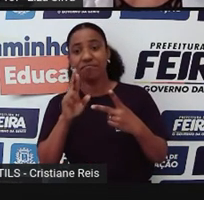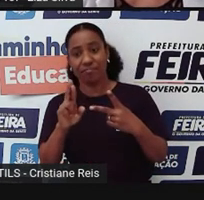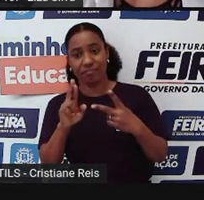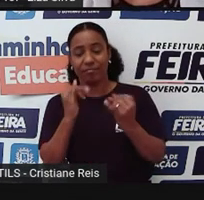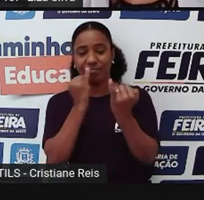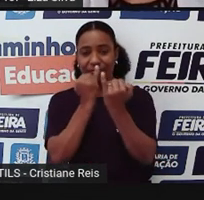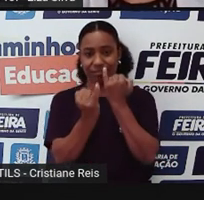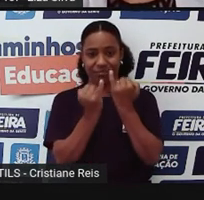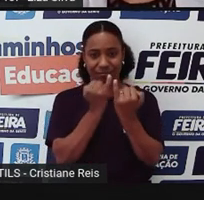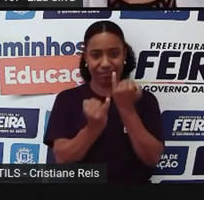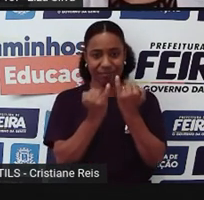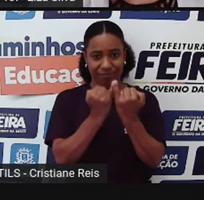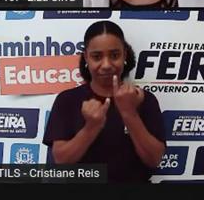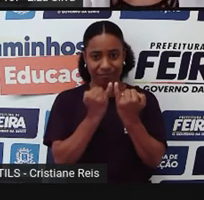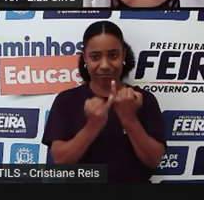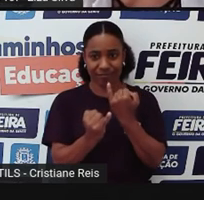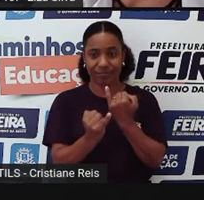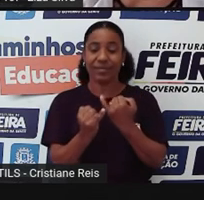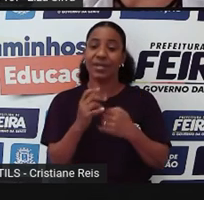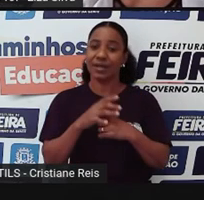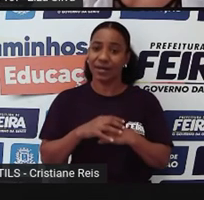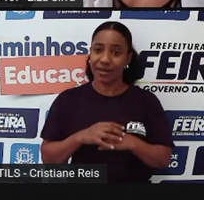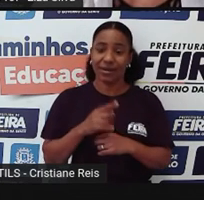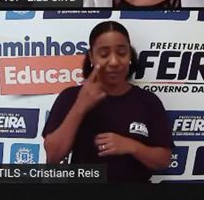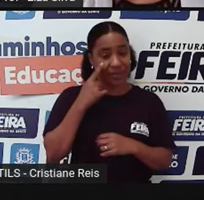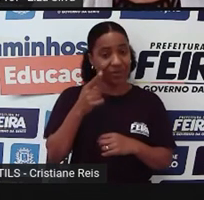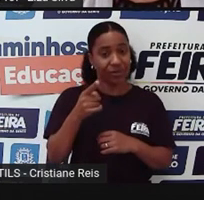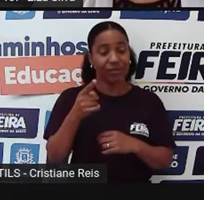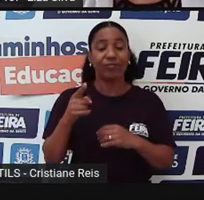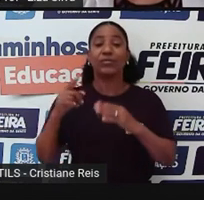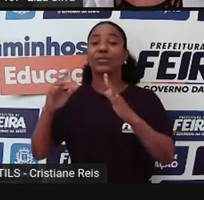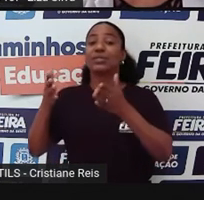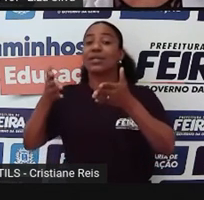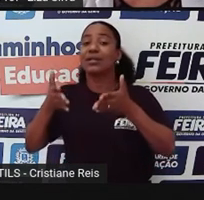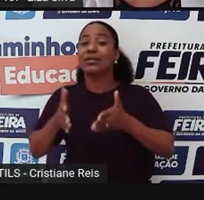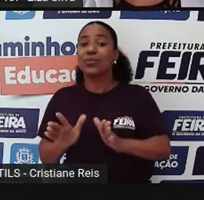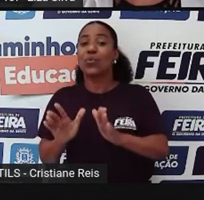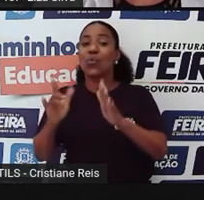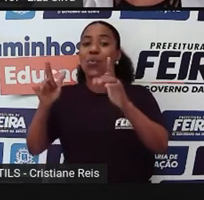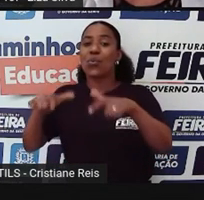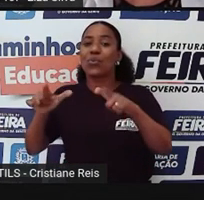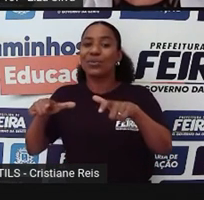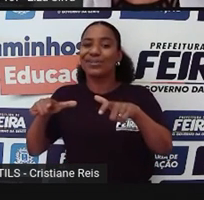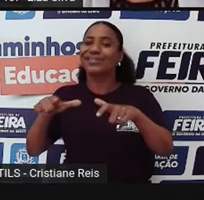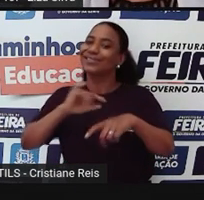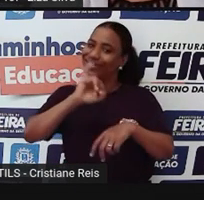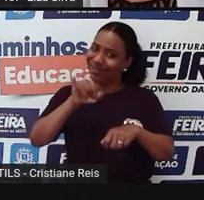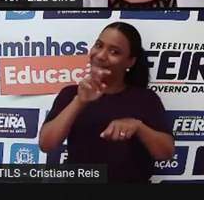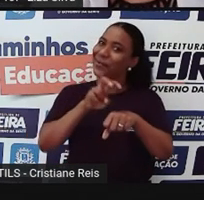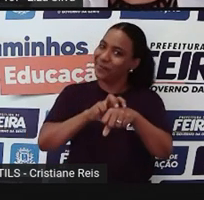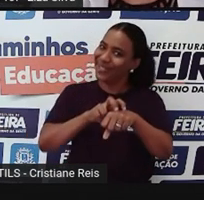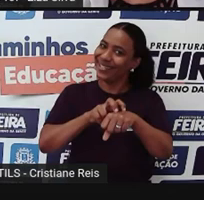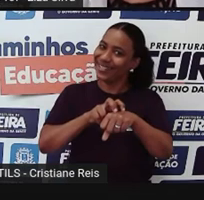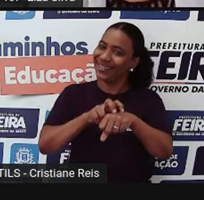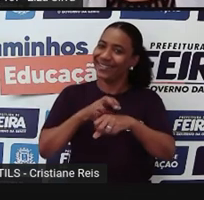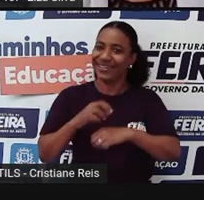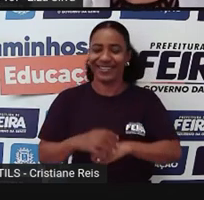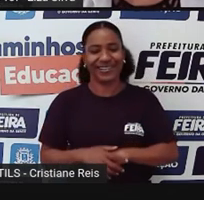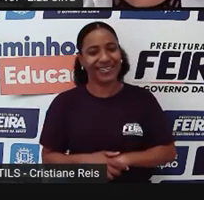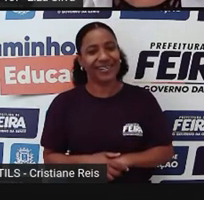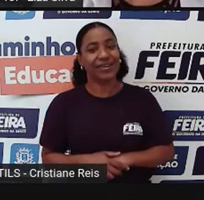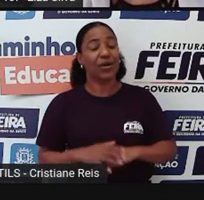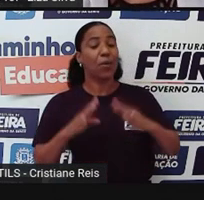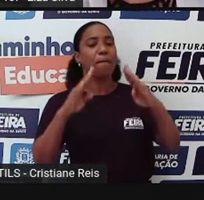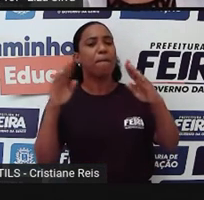fiquem parecidas o que aqui pergunta de onde você é a emissão Jacobina Jacobina o ardil leve